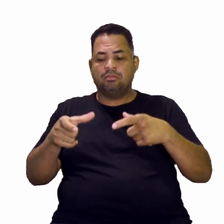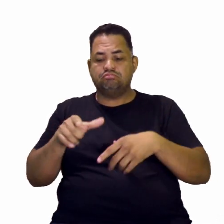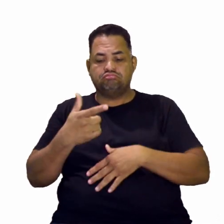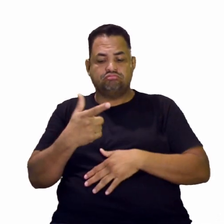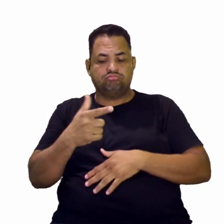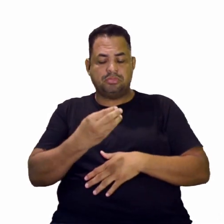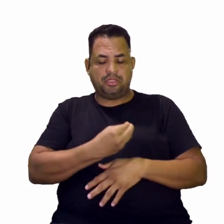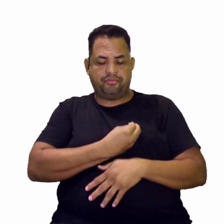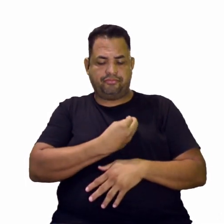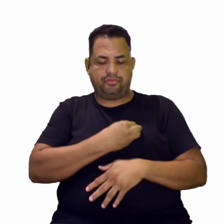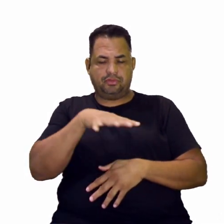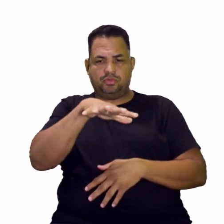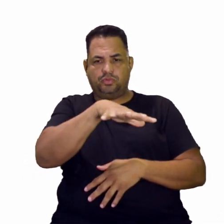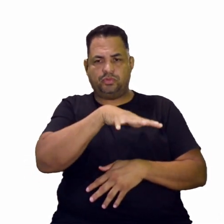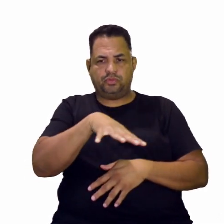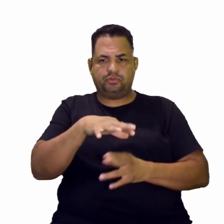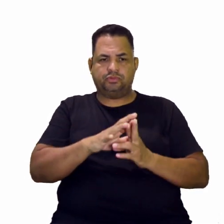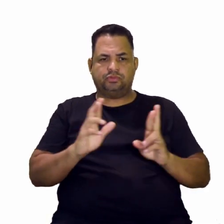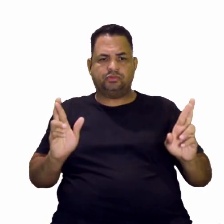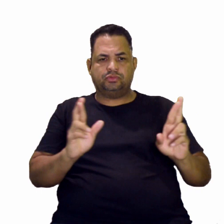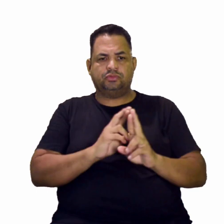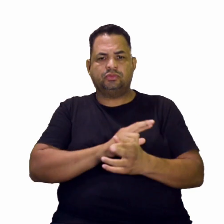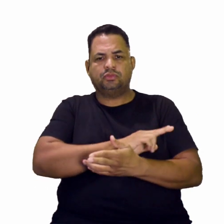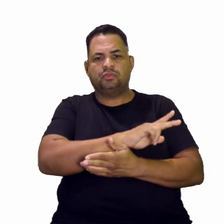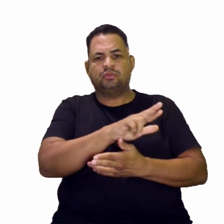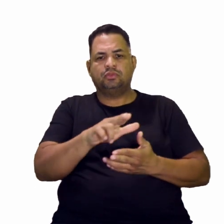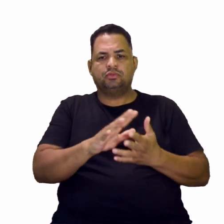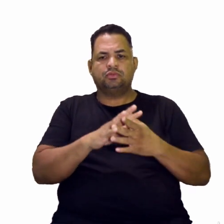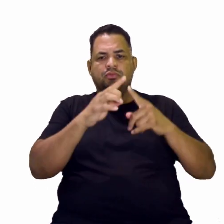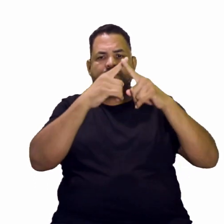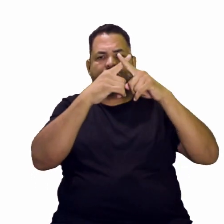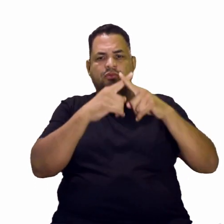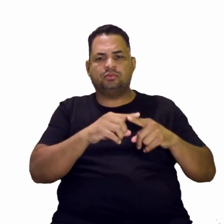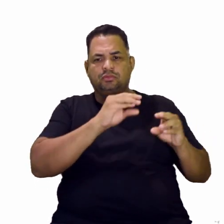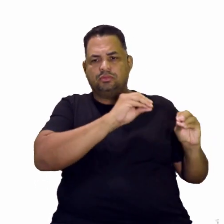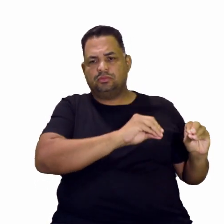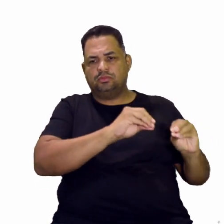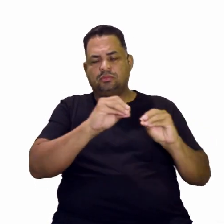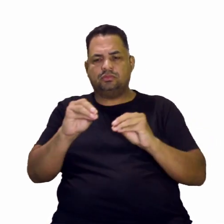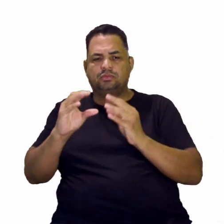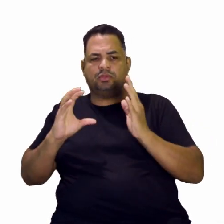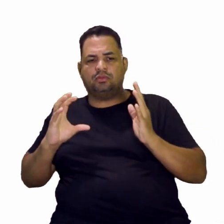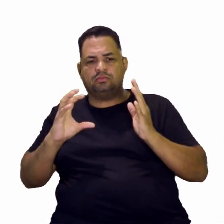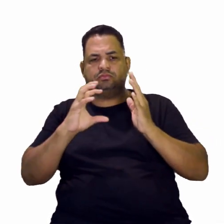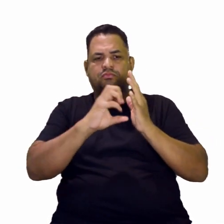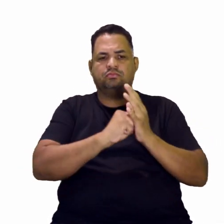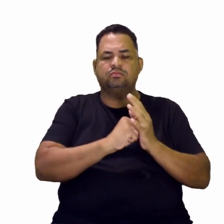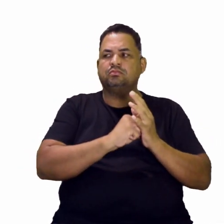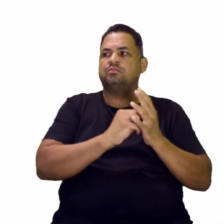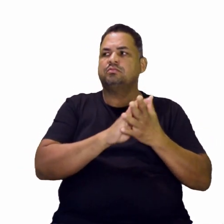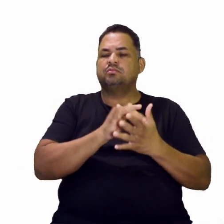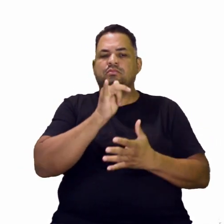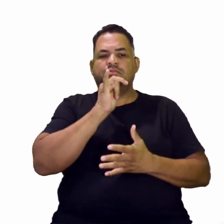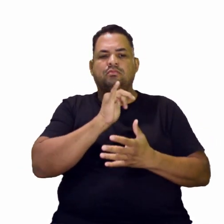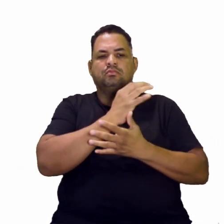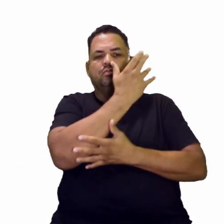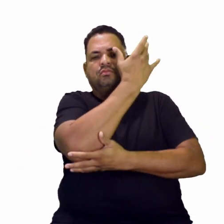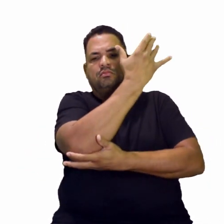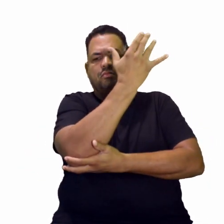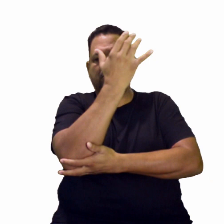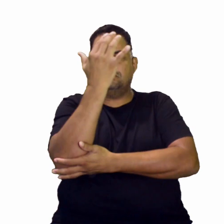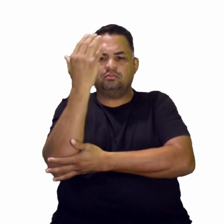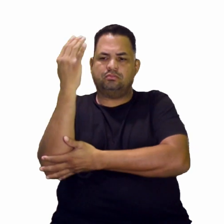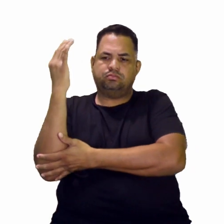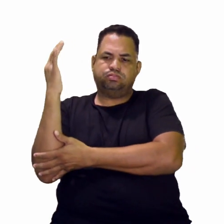tá? Essas interações são as mais diversas, como competições, migrações, predações. Exemplo,